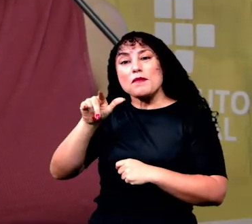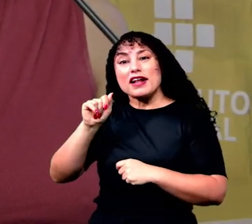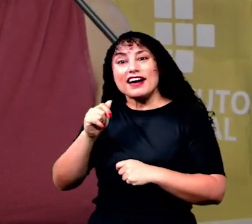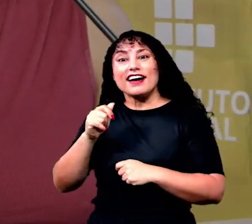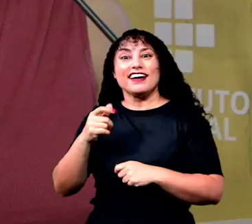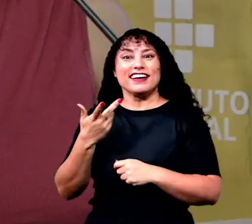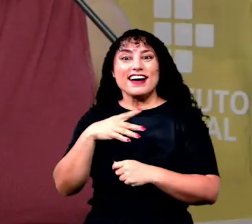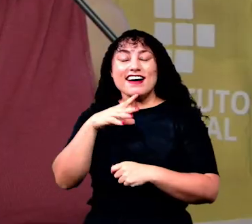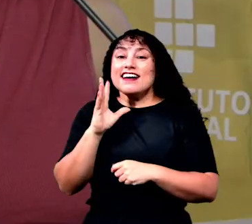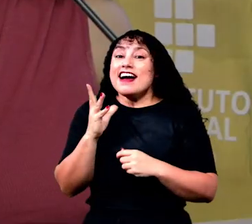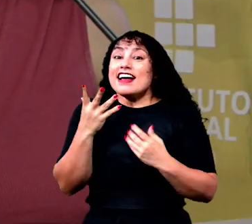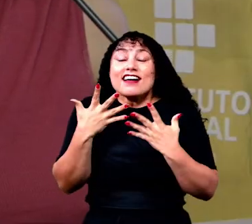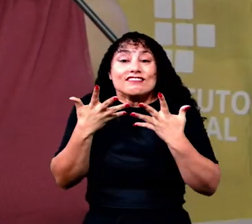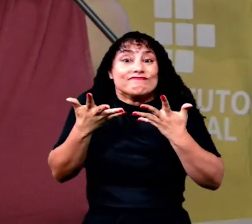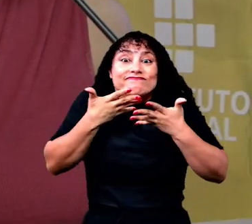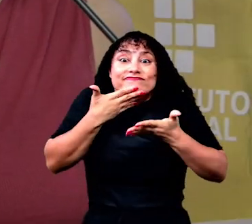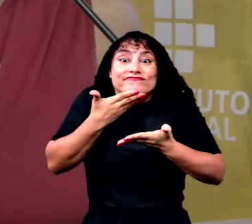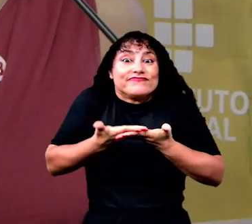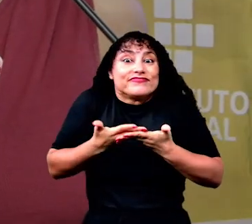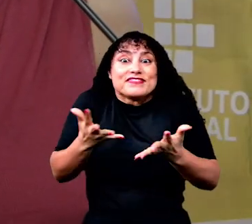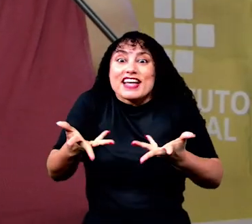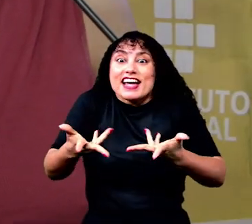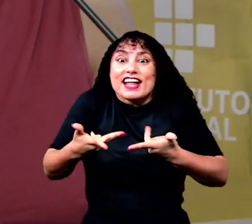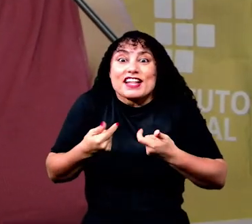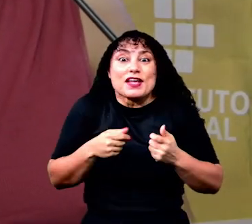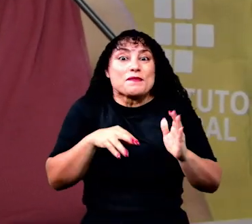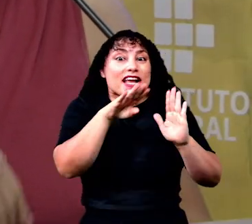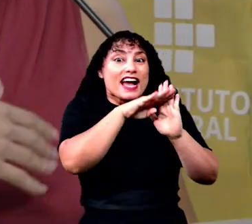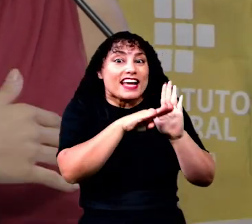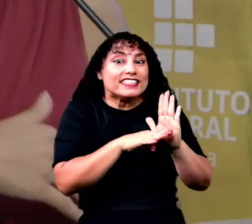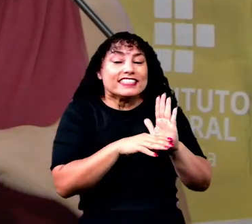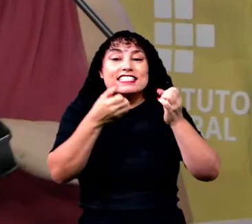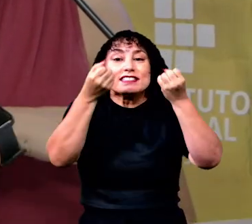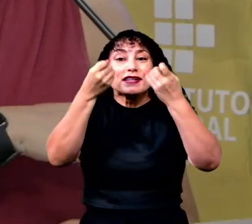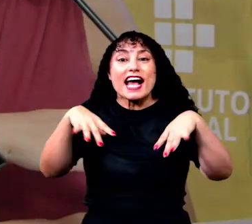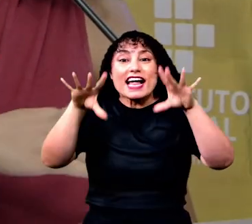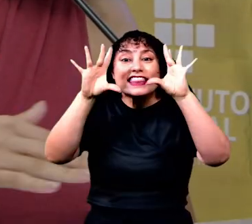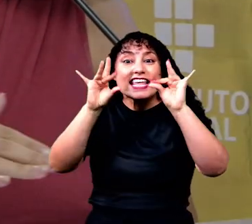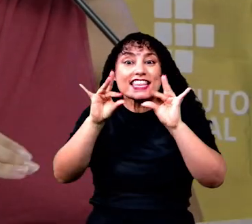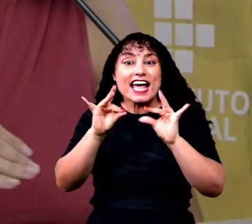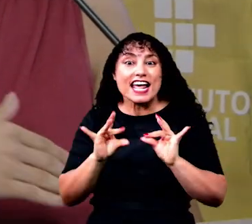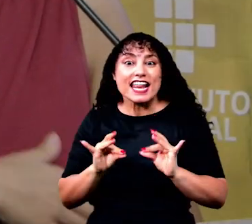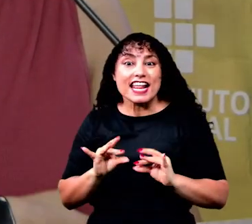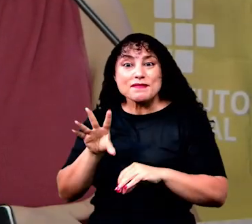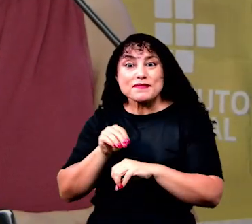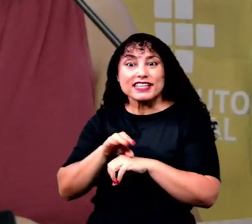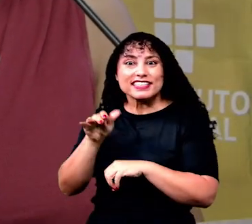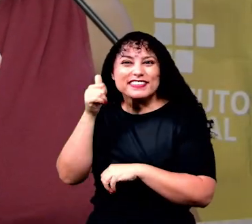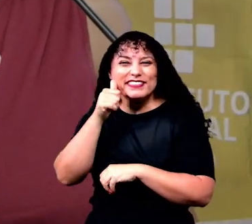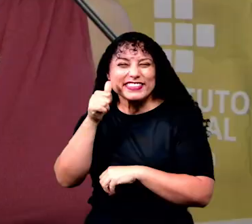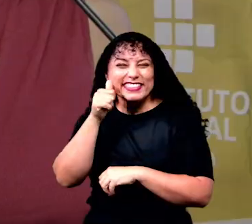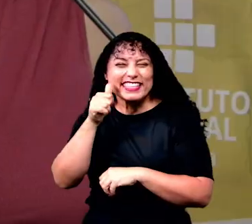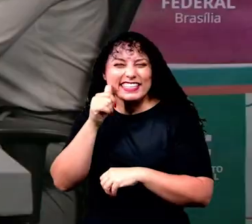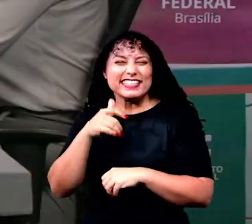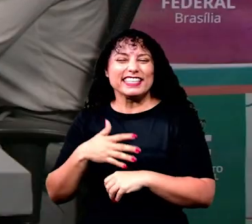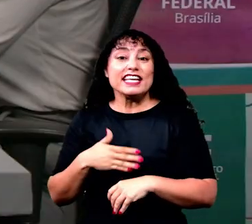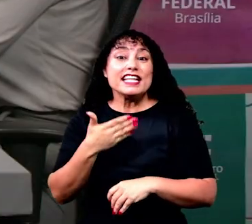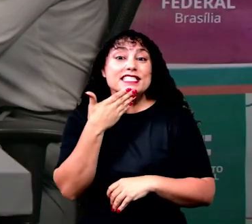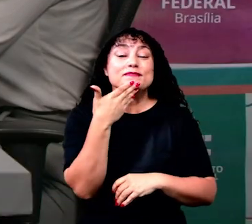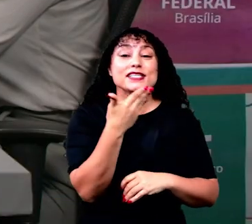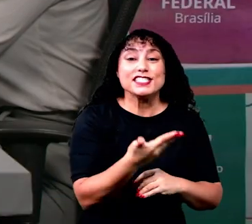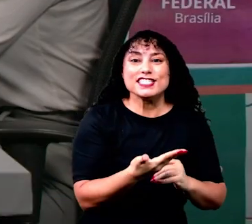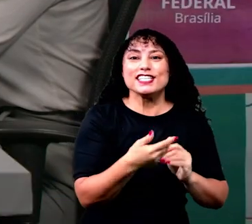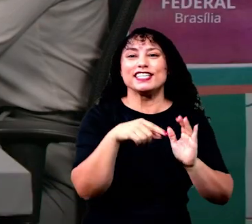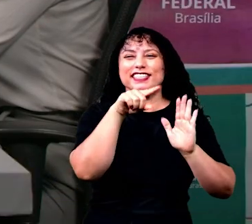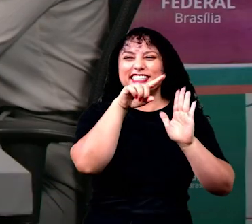abóbora, que ela ficou encantada, e aí eu tive que pegar receita para explicar cada coisinha para ela, foi muito bom. Muitos deles